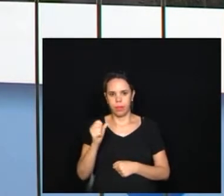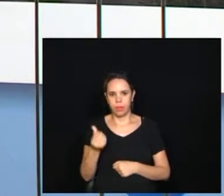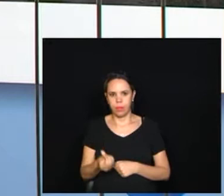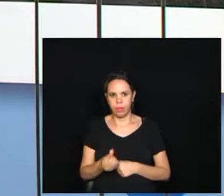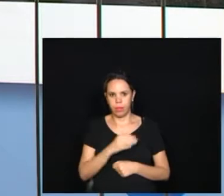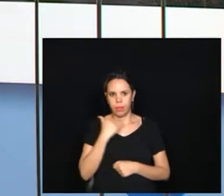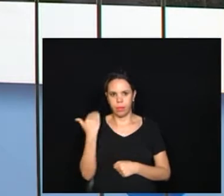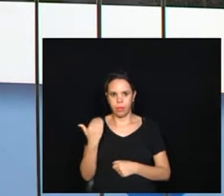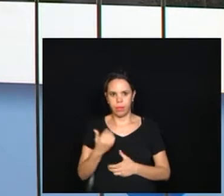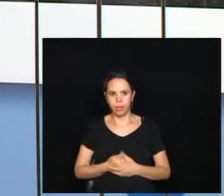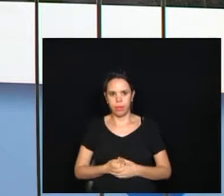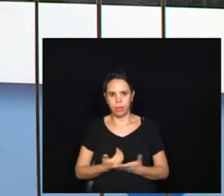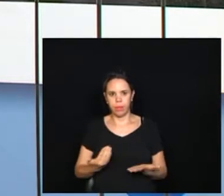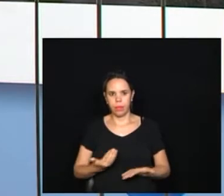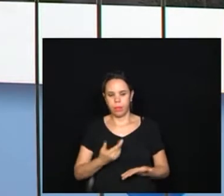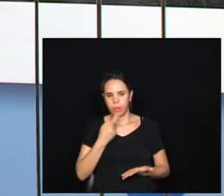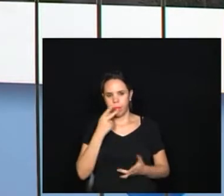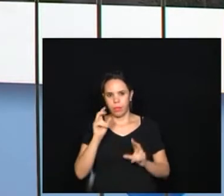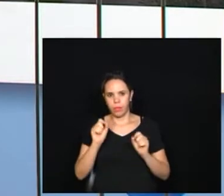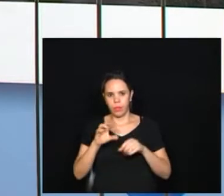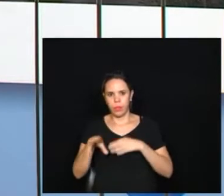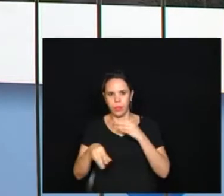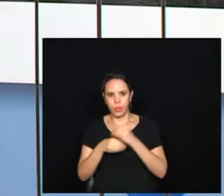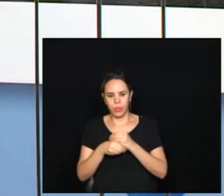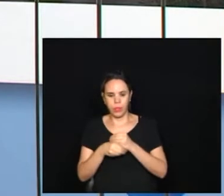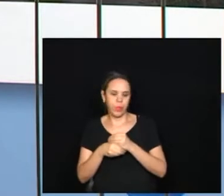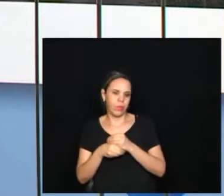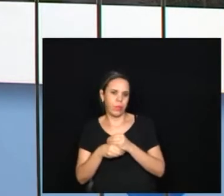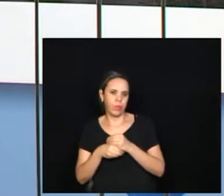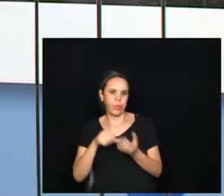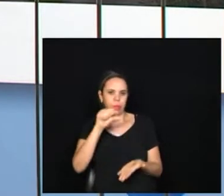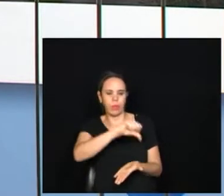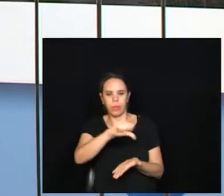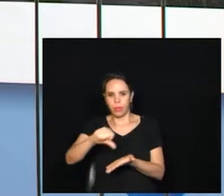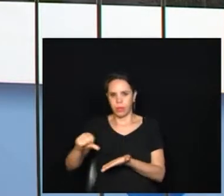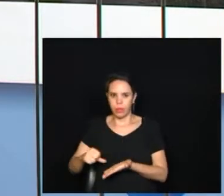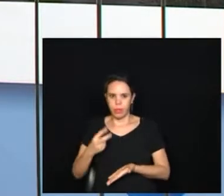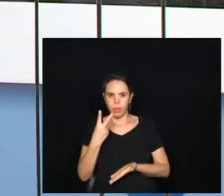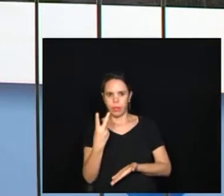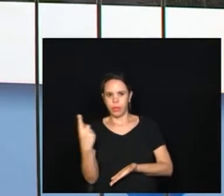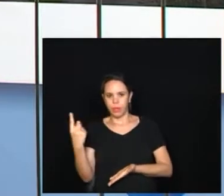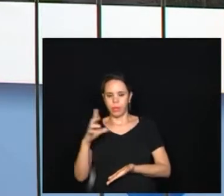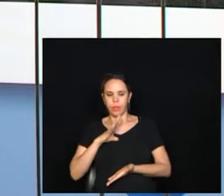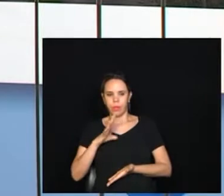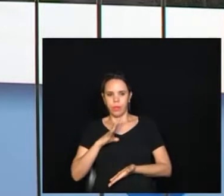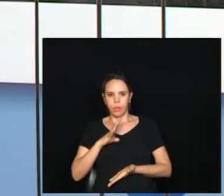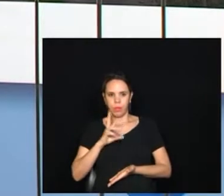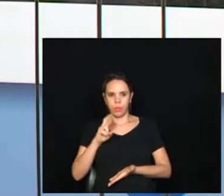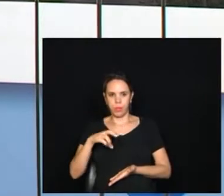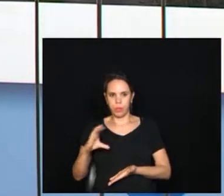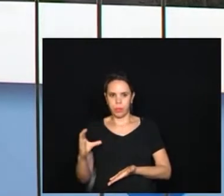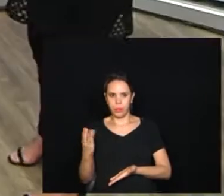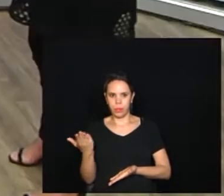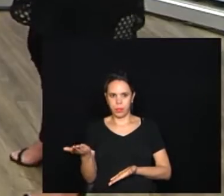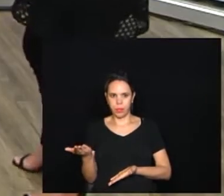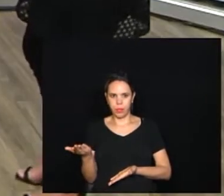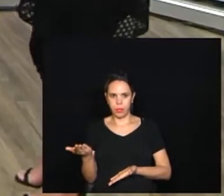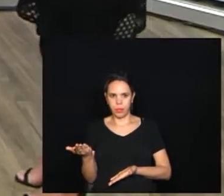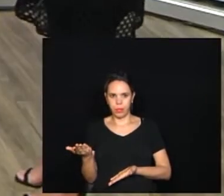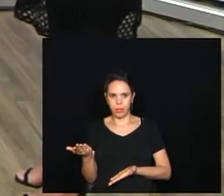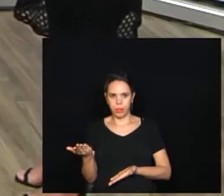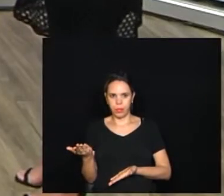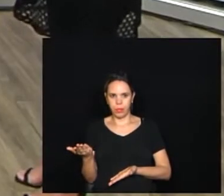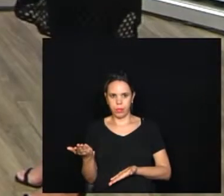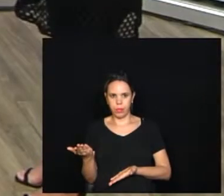150.086 óbitos. Agora nós vamos fazer a atualização da nossa região. São 21 municípios da RMC.